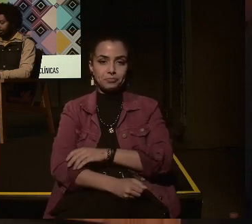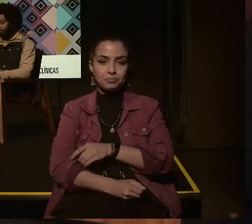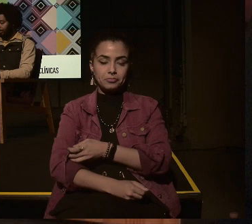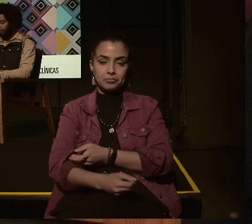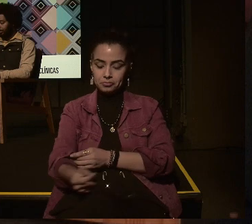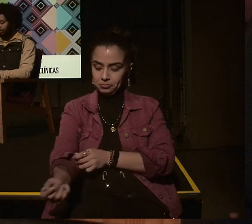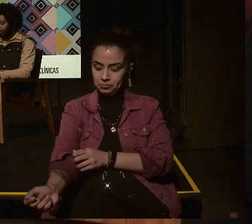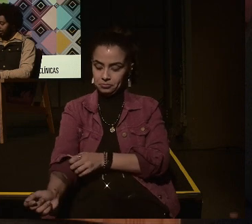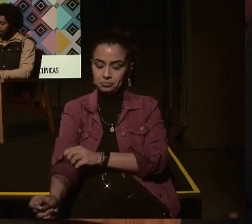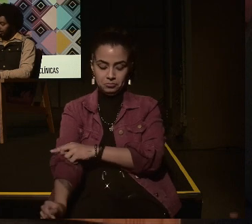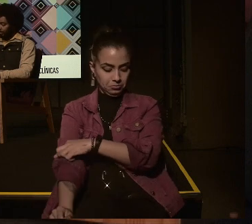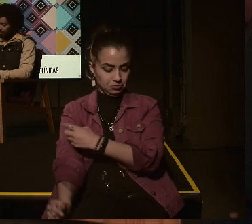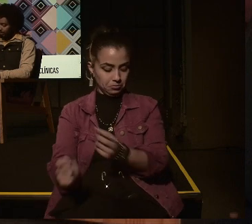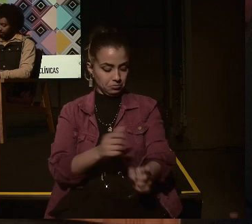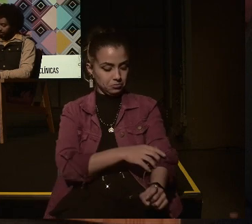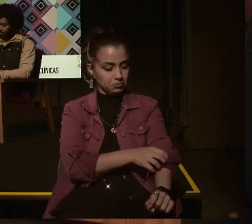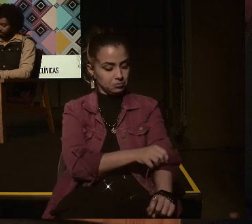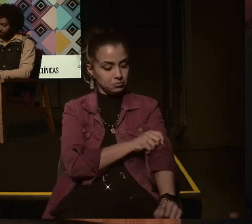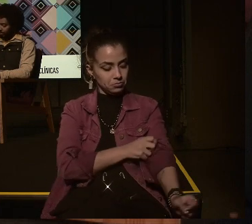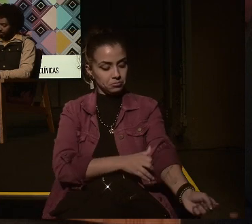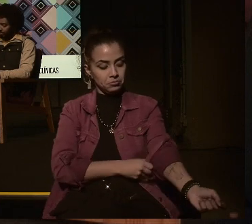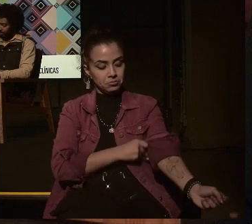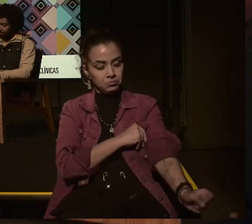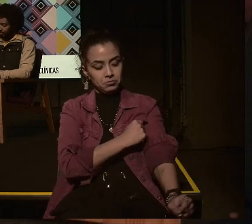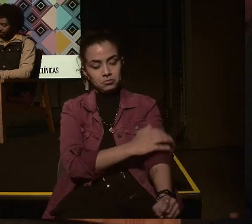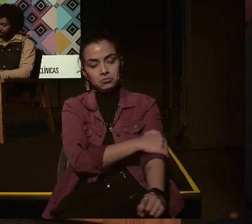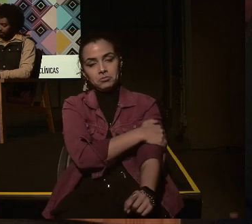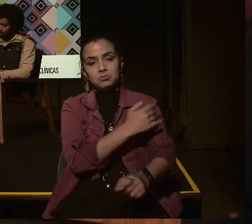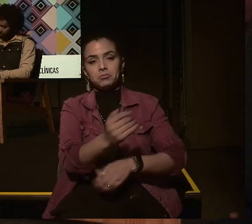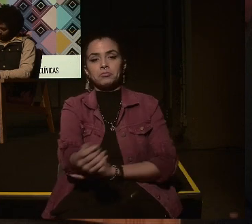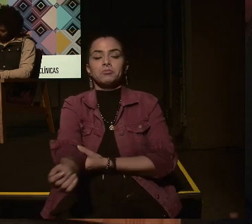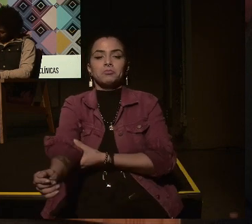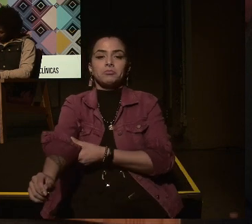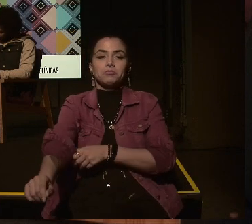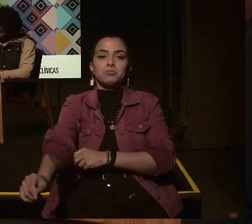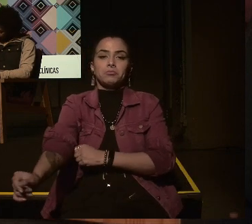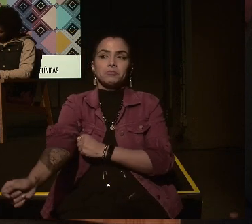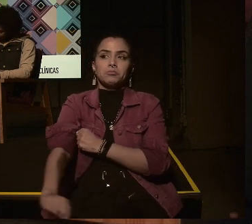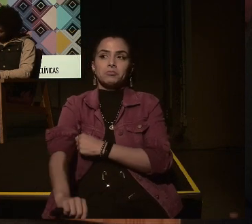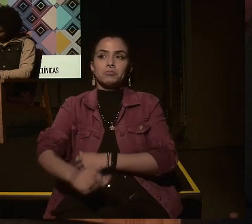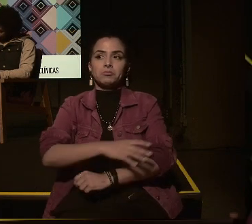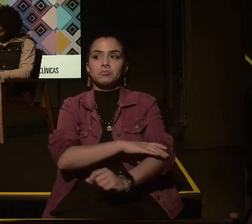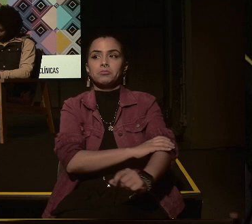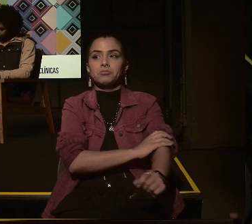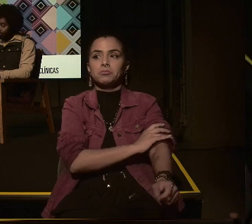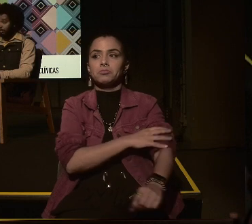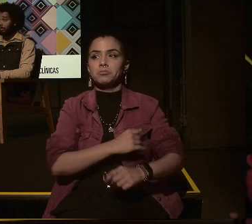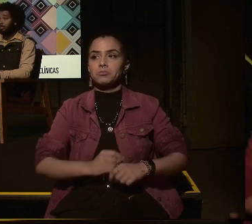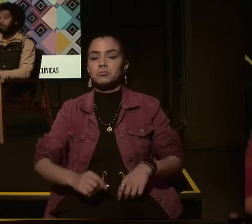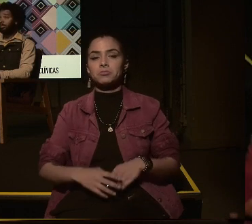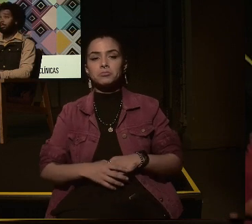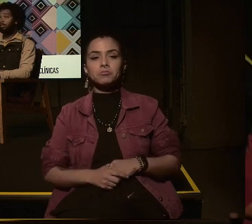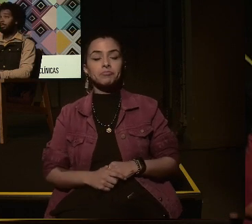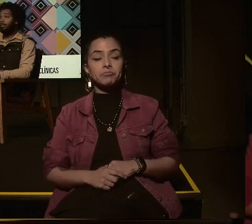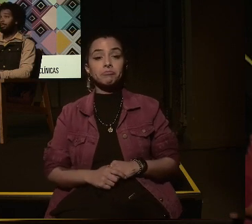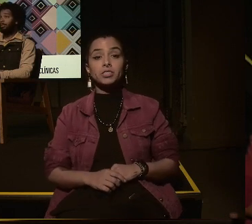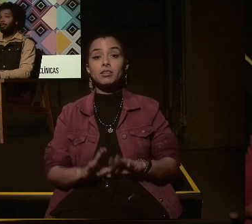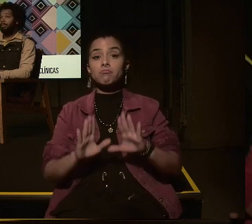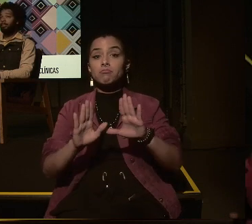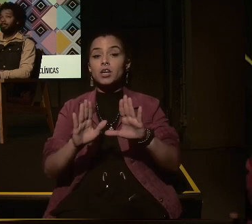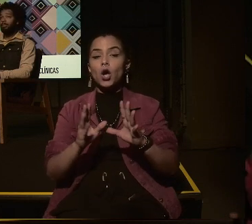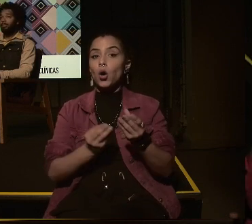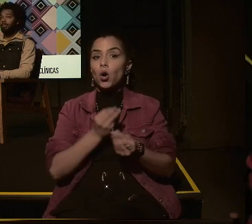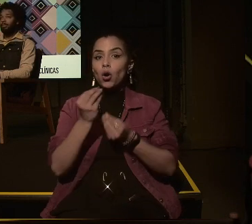E mas como é que a gente desnorteia o saber e o poder? A